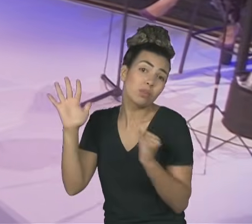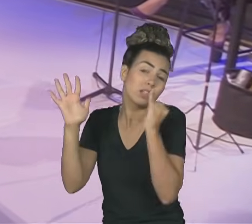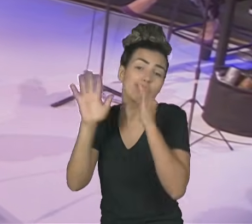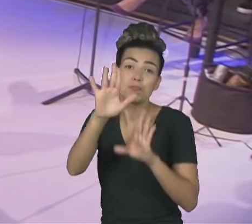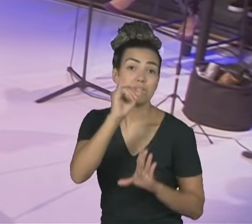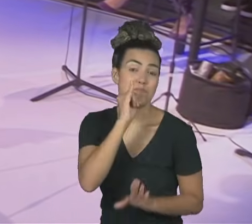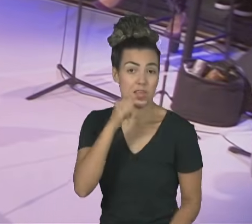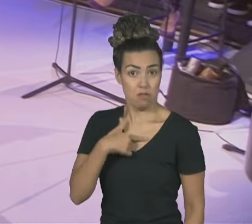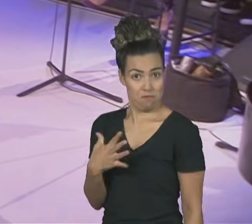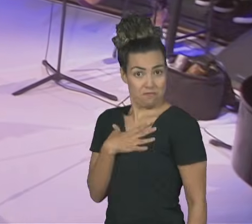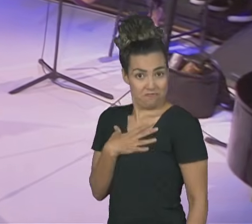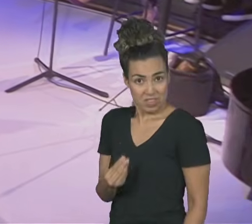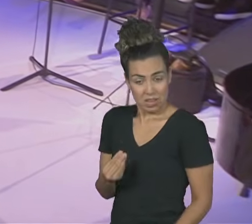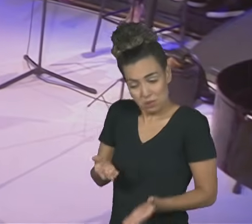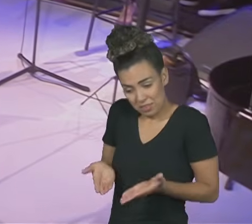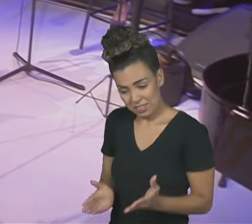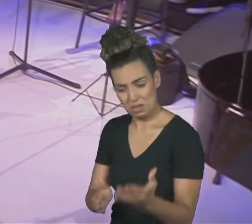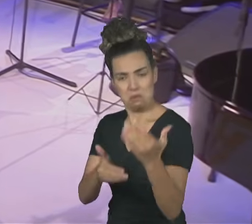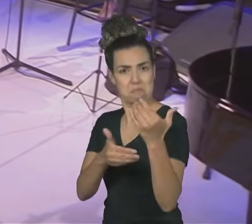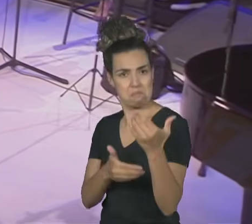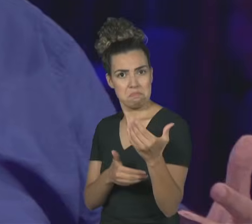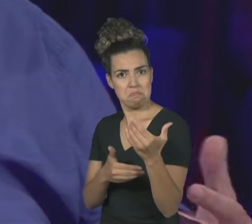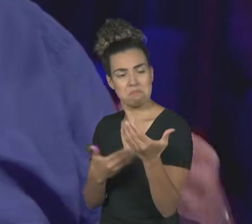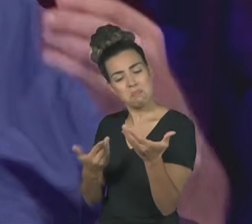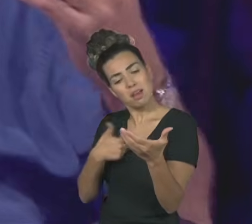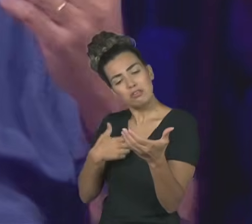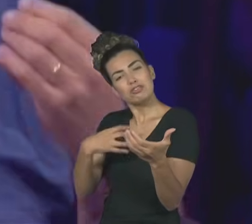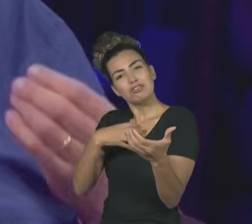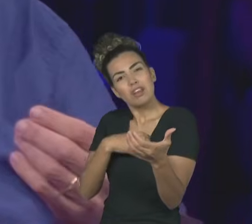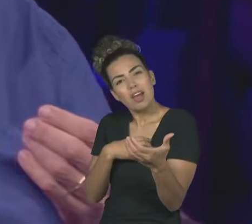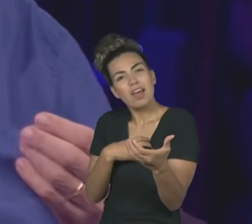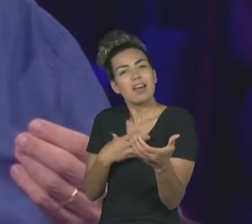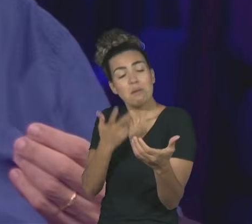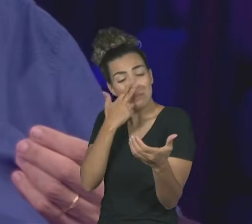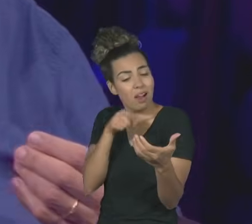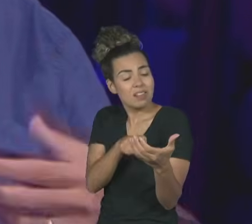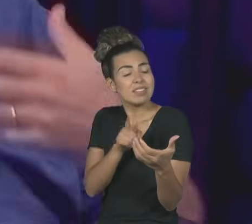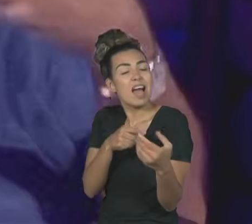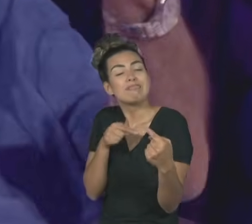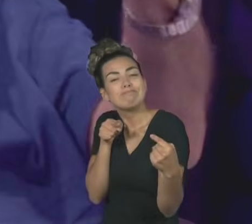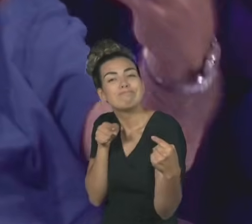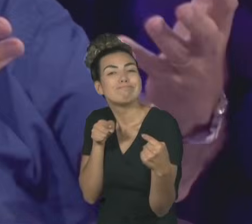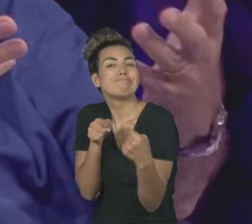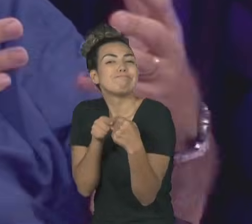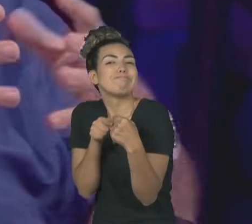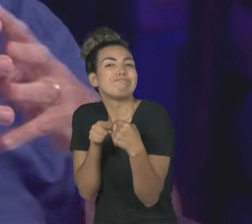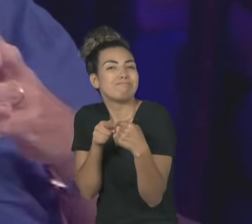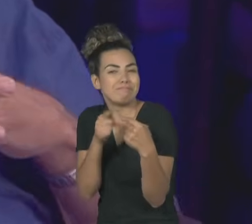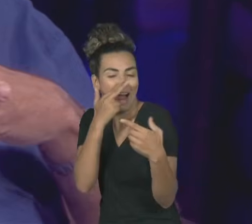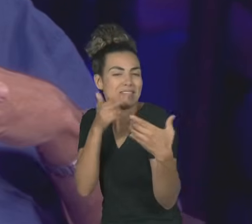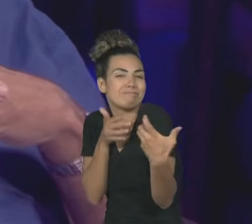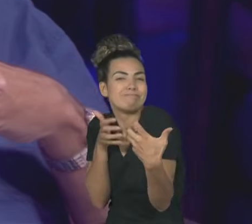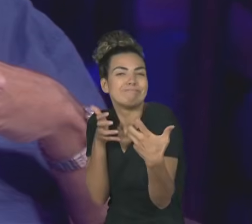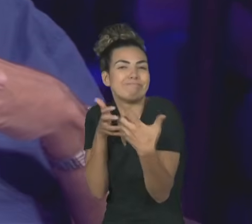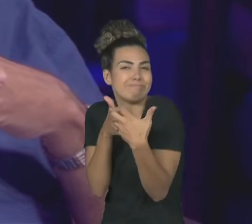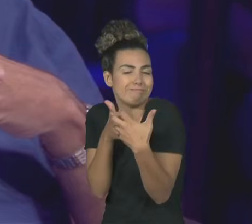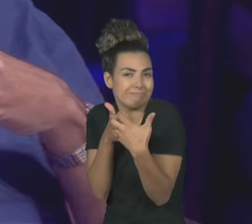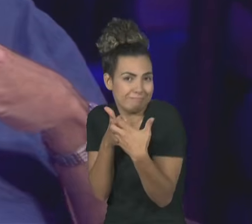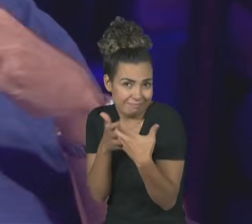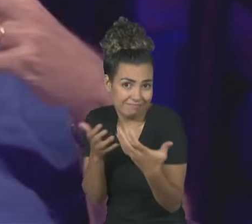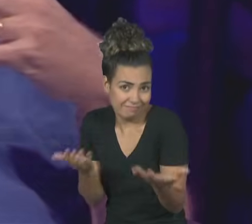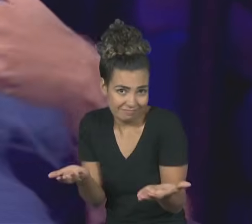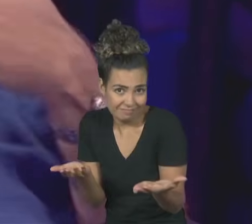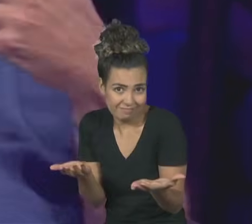gente acha e experimenta aquele sentimento de completude. E o sujeito do outro